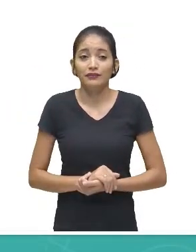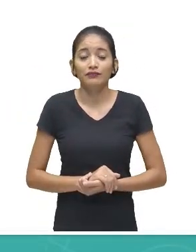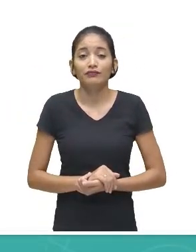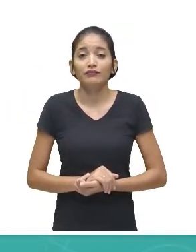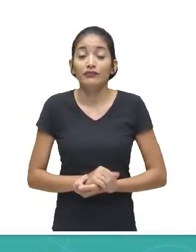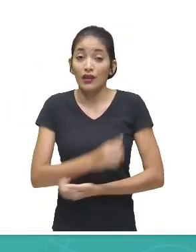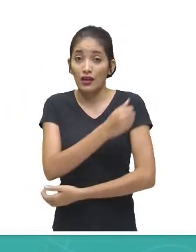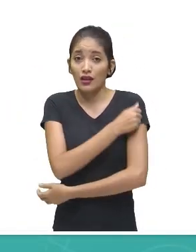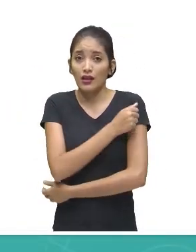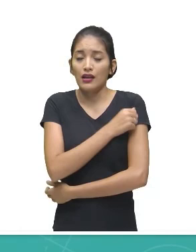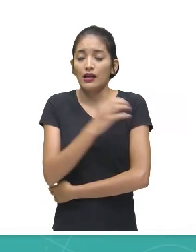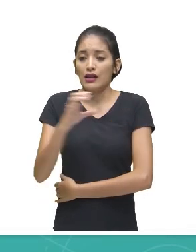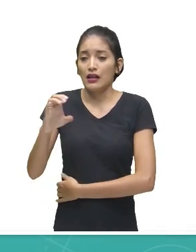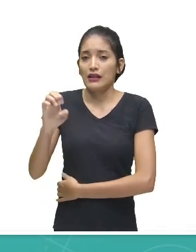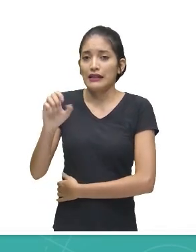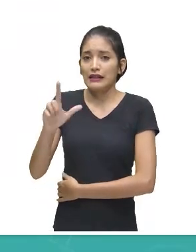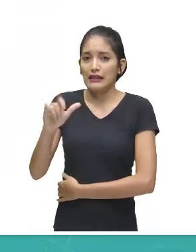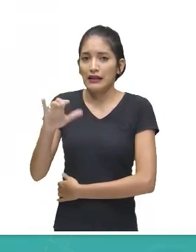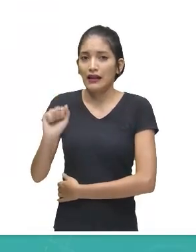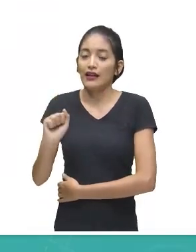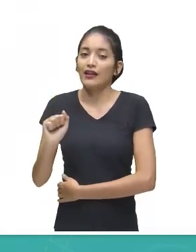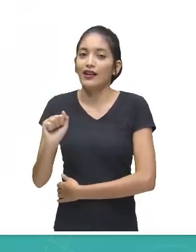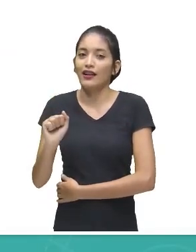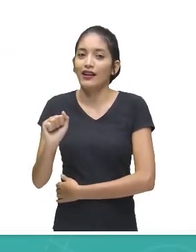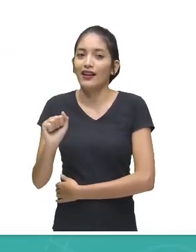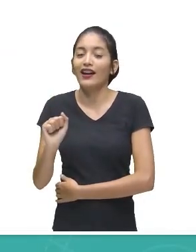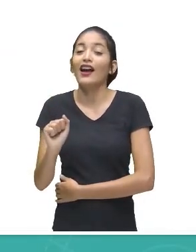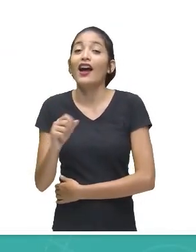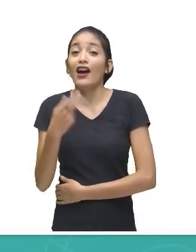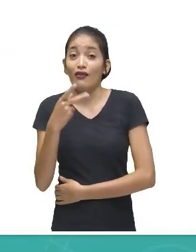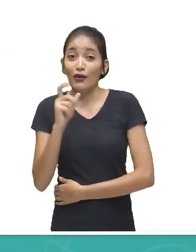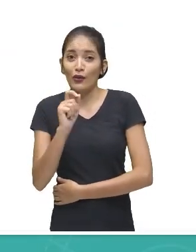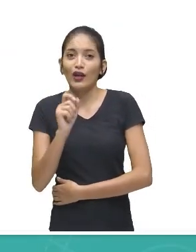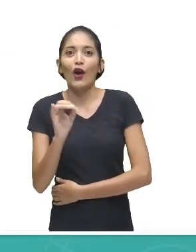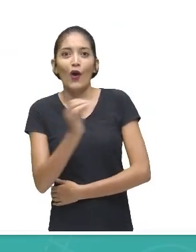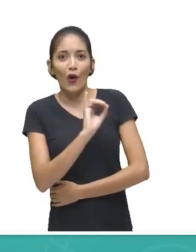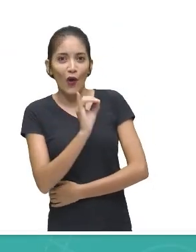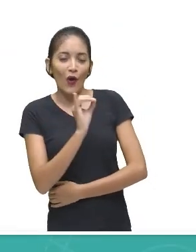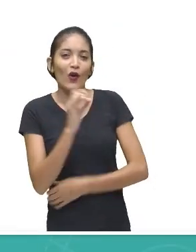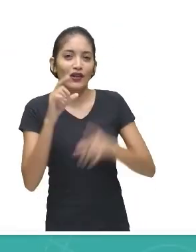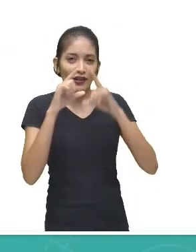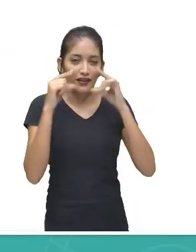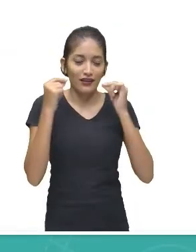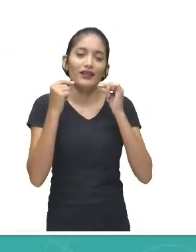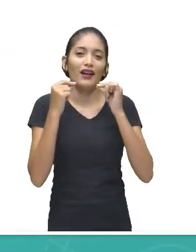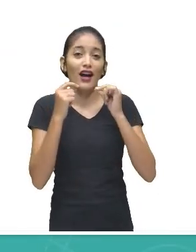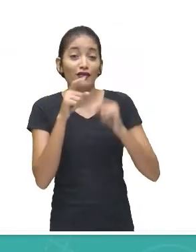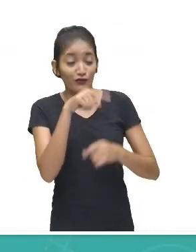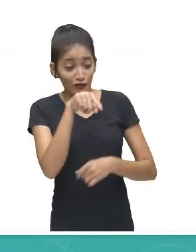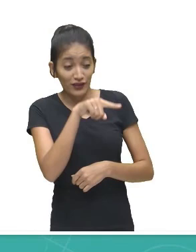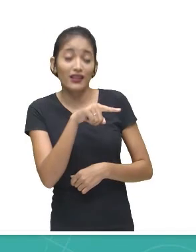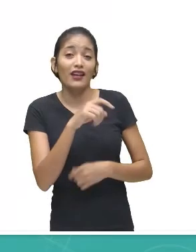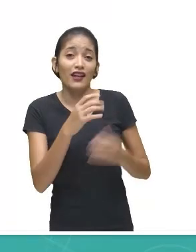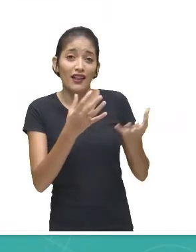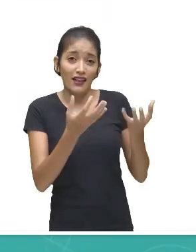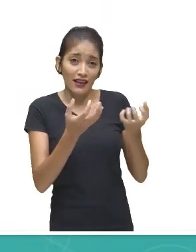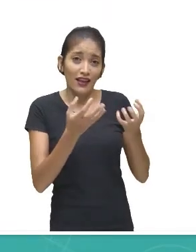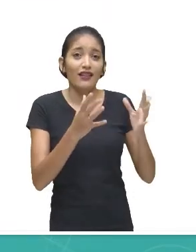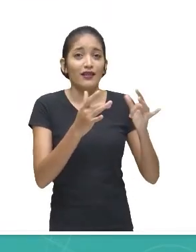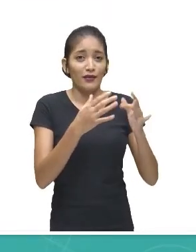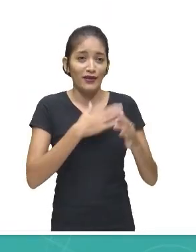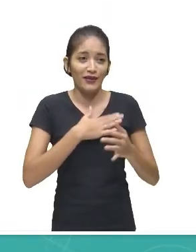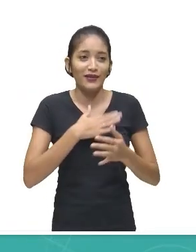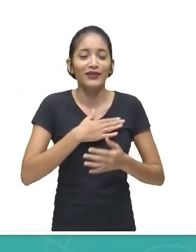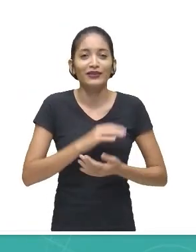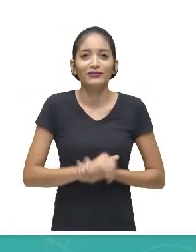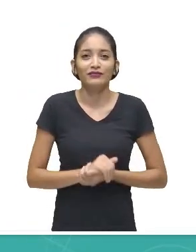aluna Célia respondeu: oi, gata, quer namorar comigo? Ela só pontuou a interrogação, né? Muito bem,